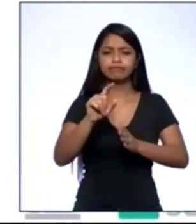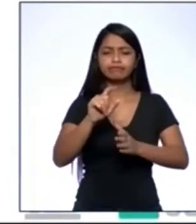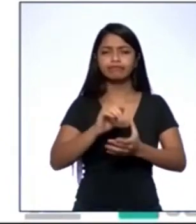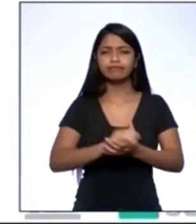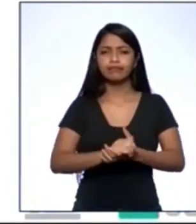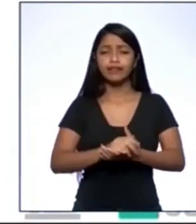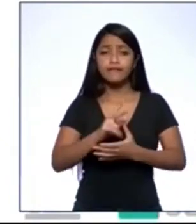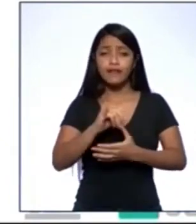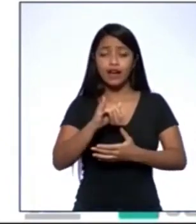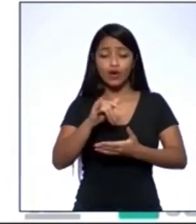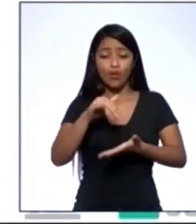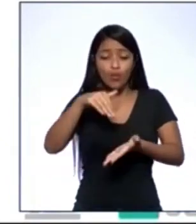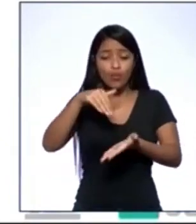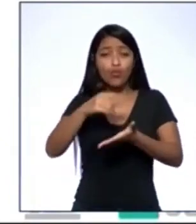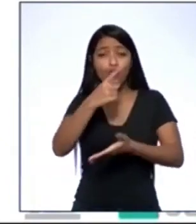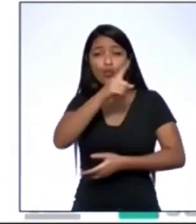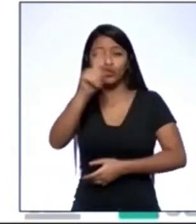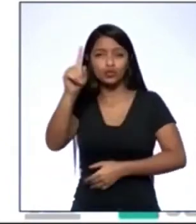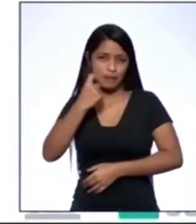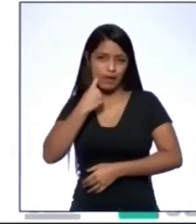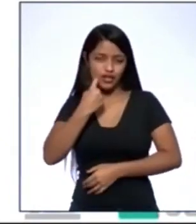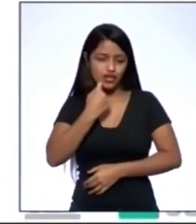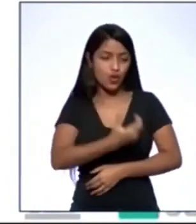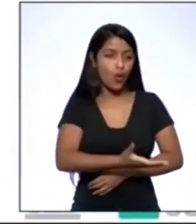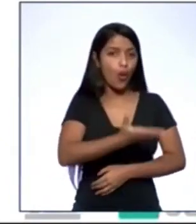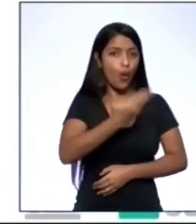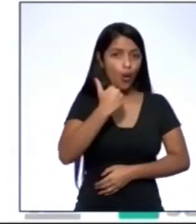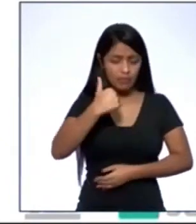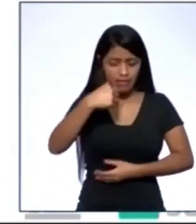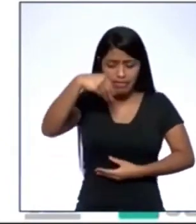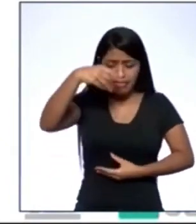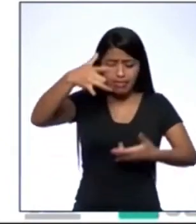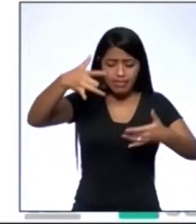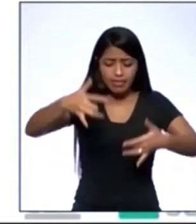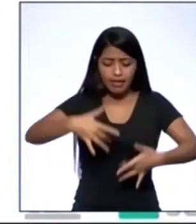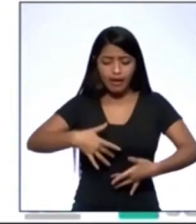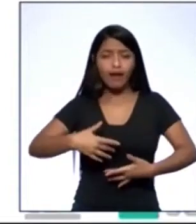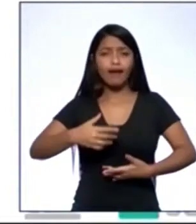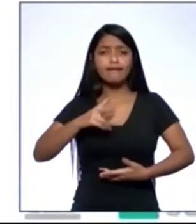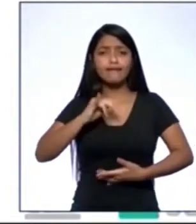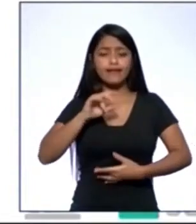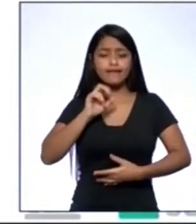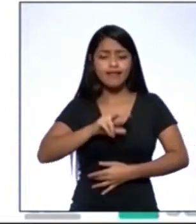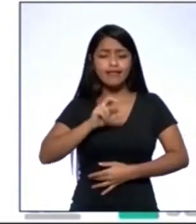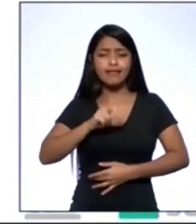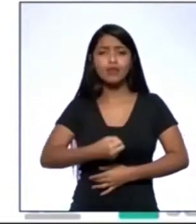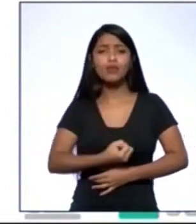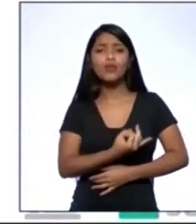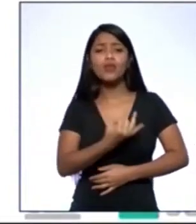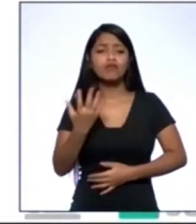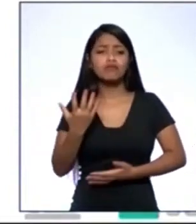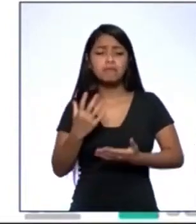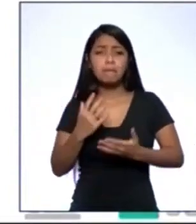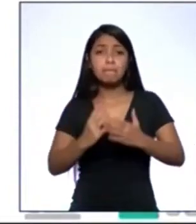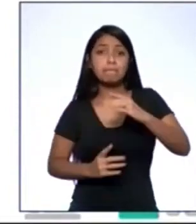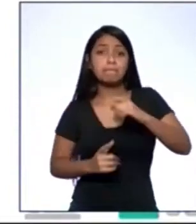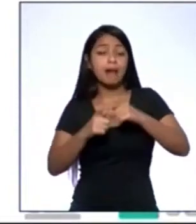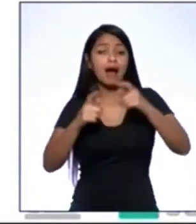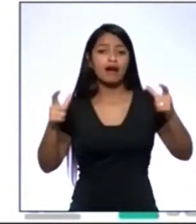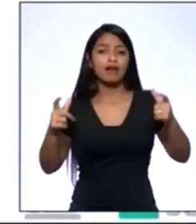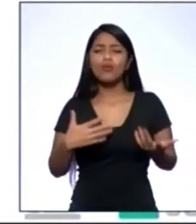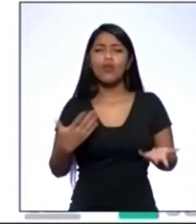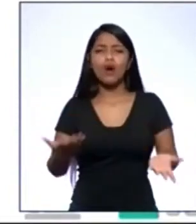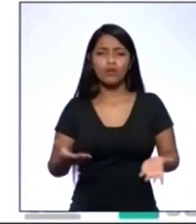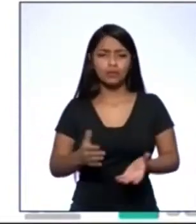concentração. Lembra que o texto, companheiros, ele disse para você que a concentração no